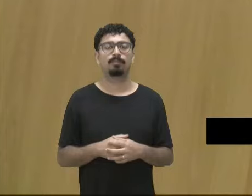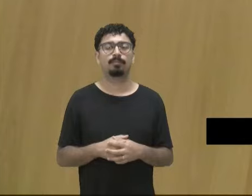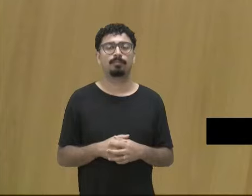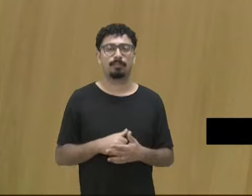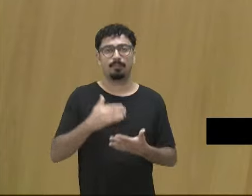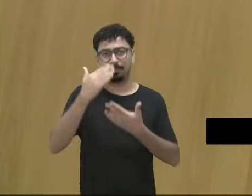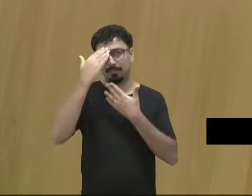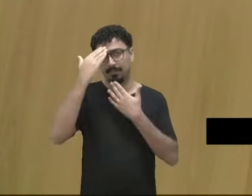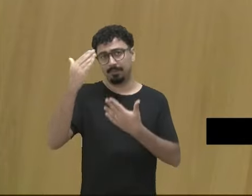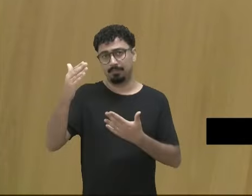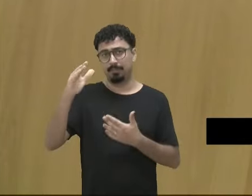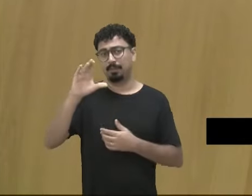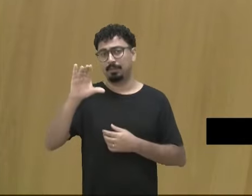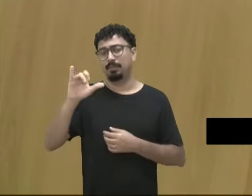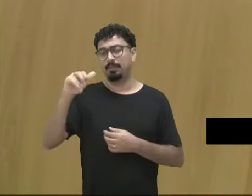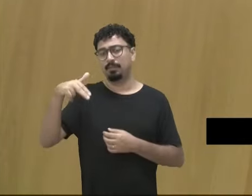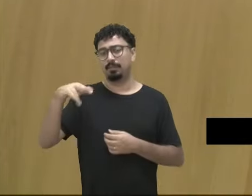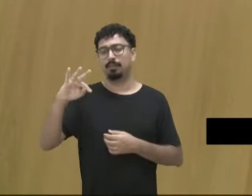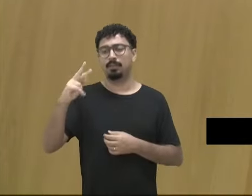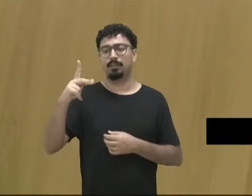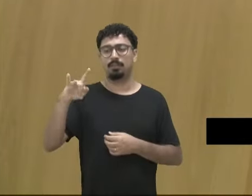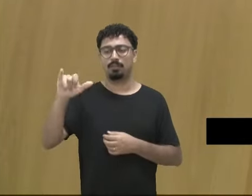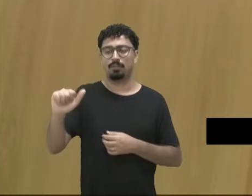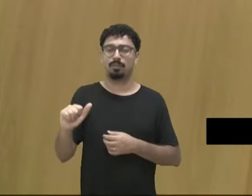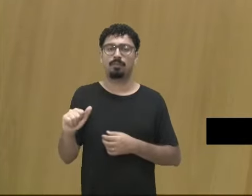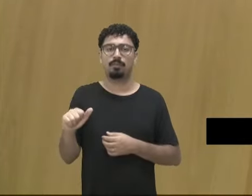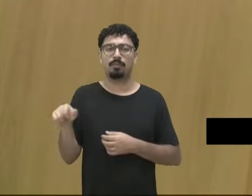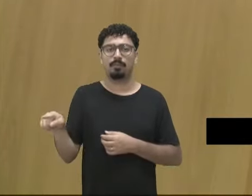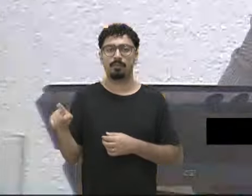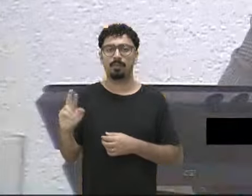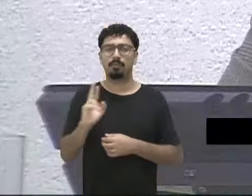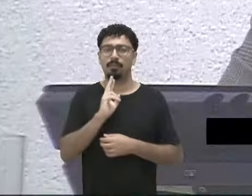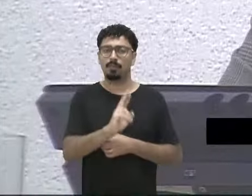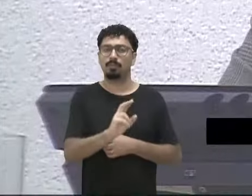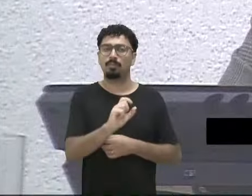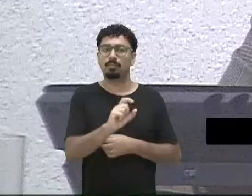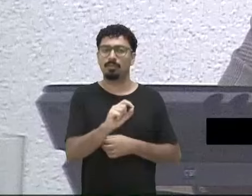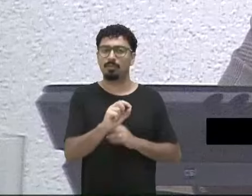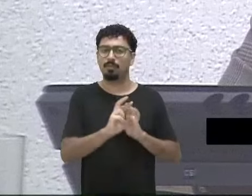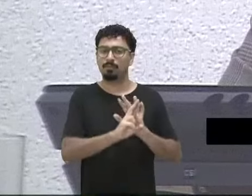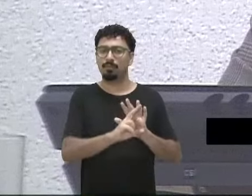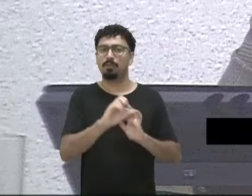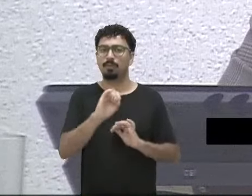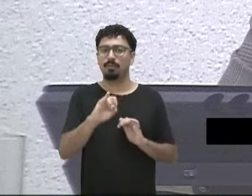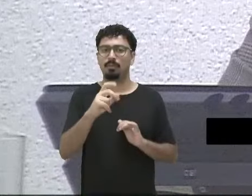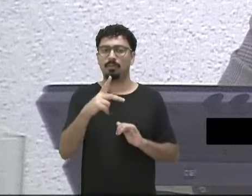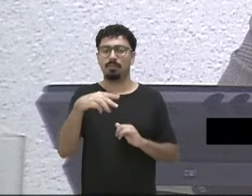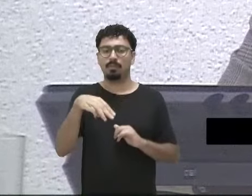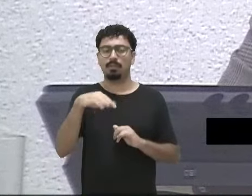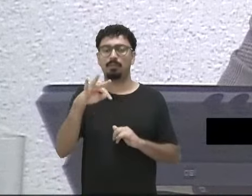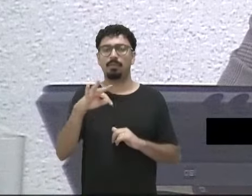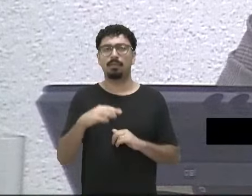Obrigado, Cíntia. Pelo IPMT, quem fará as respostas? Nataline, Lucas?